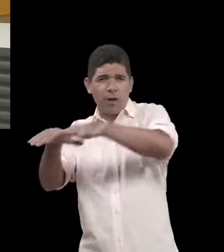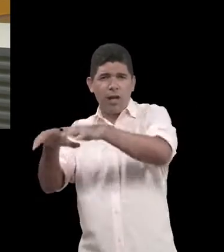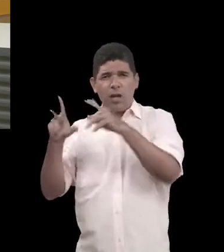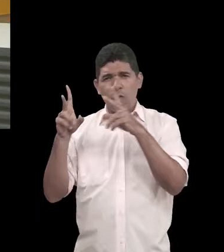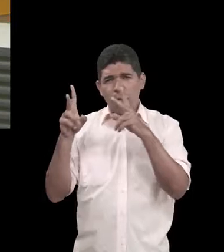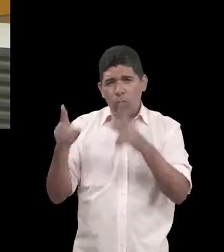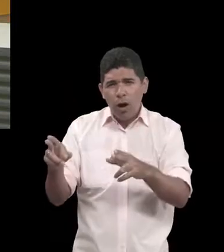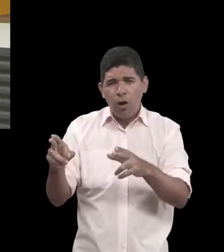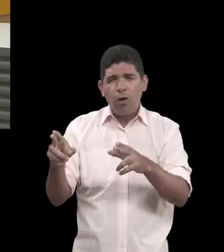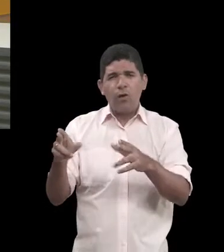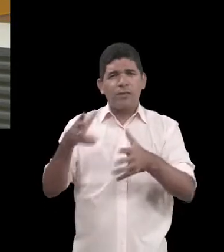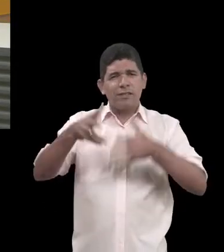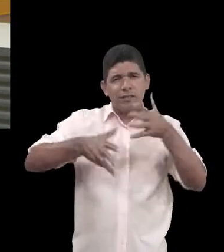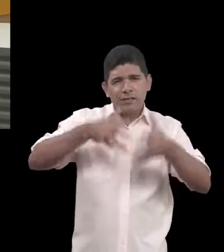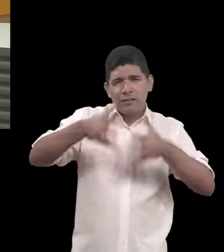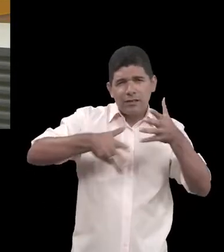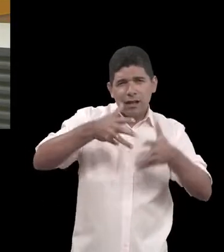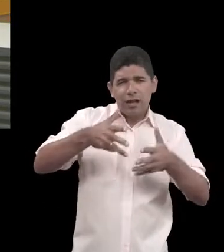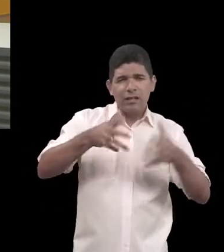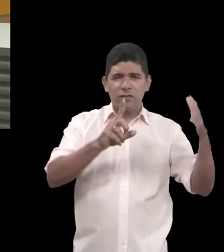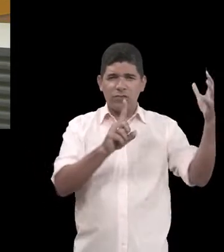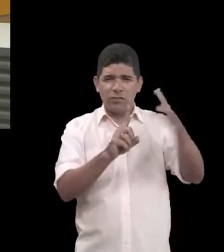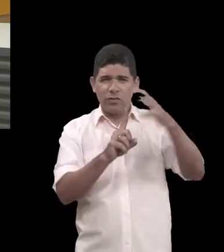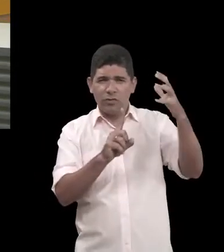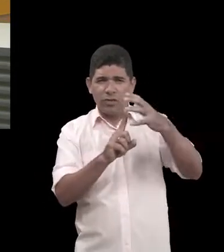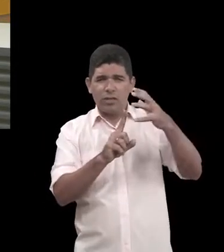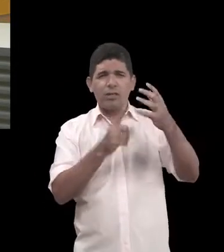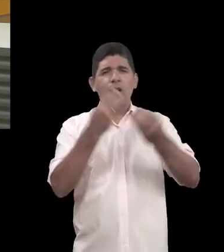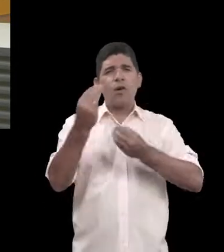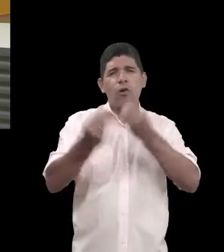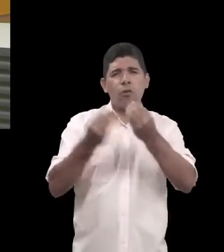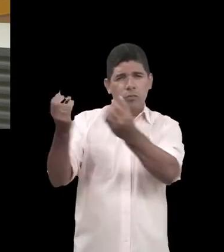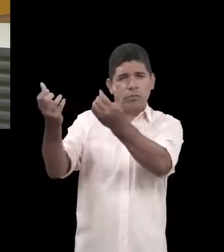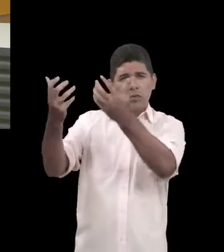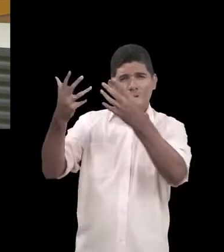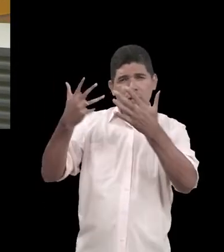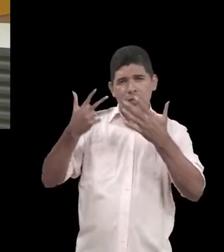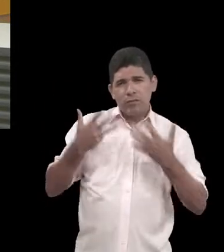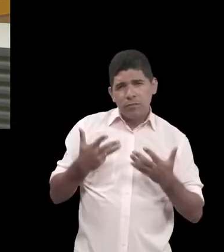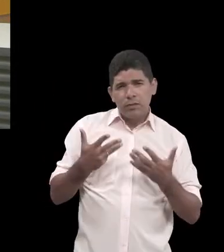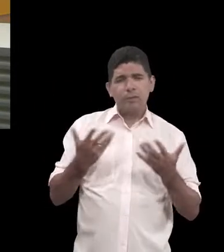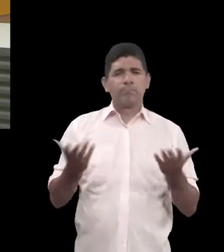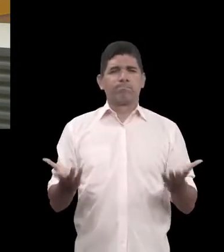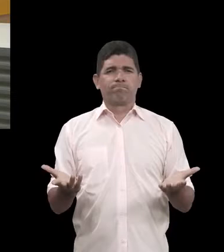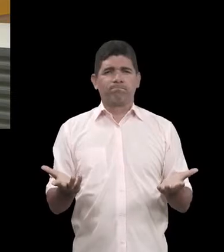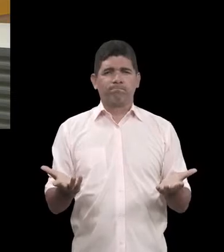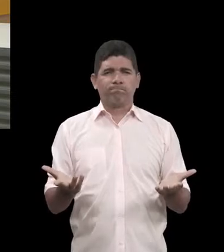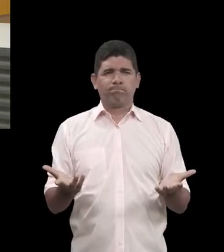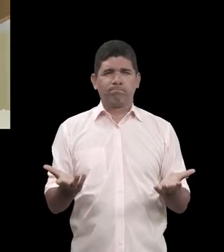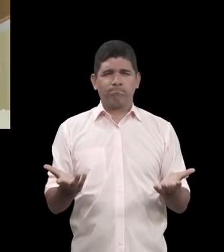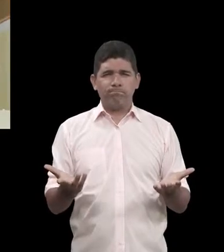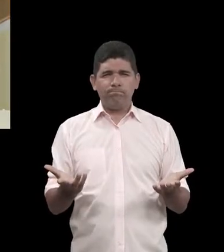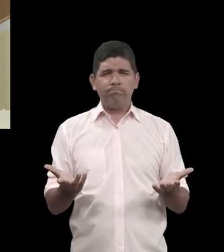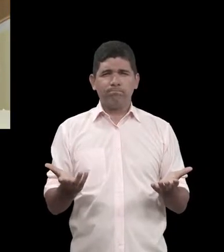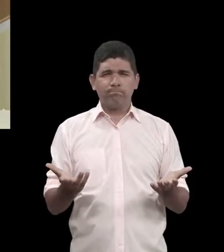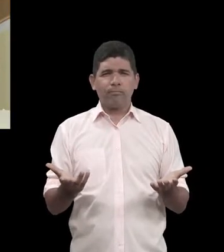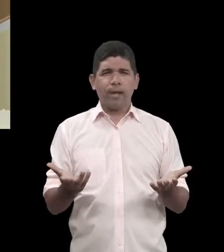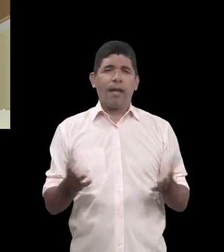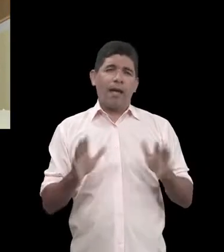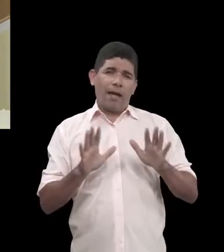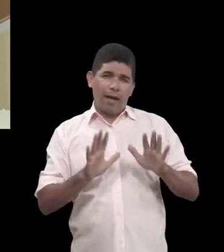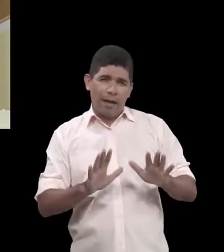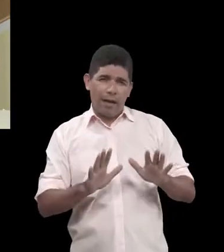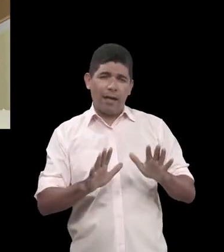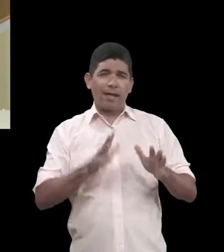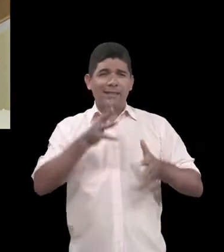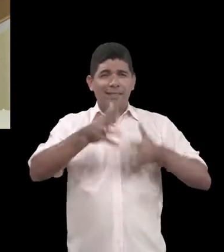para a Libras, digamos assim, em outros países, Sim. que tem outra terminologia, obviamente. No caso, a língua de sinais